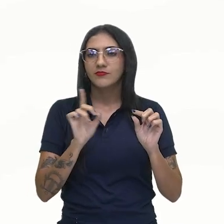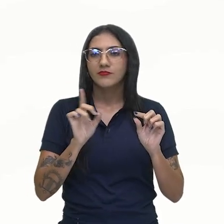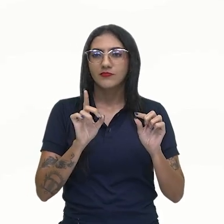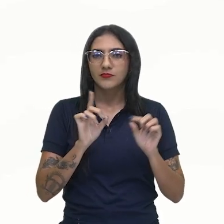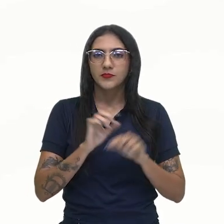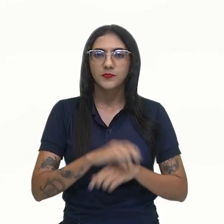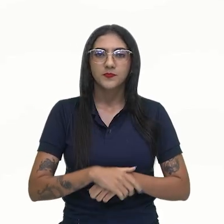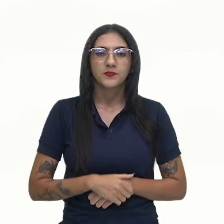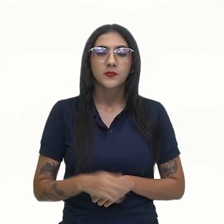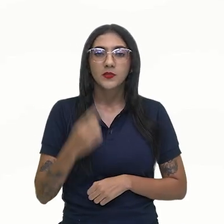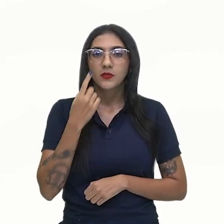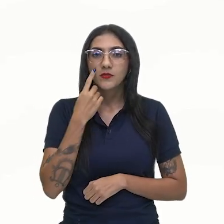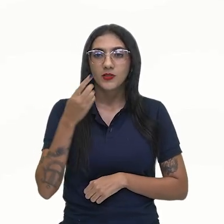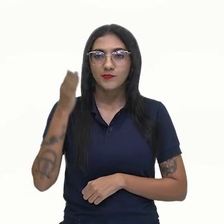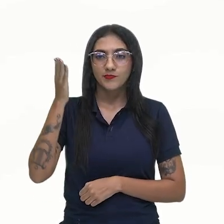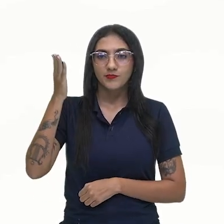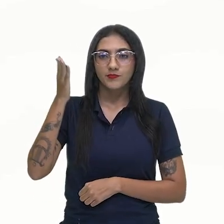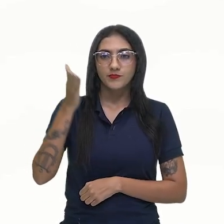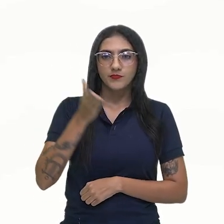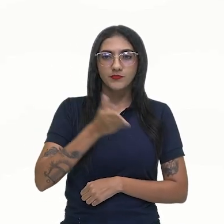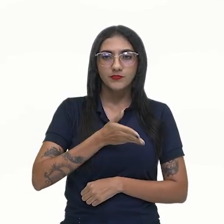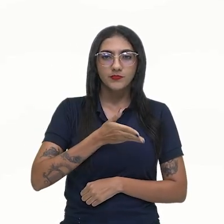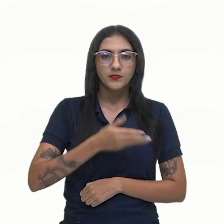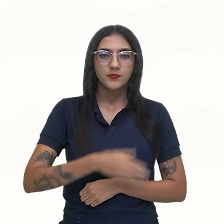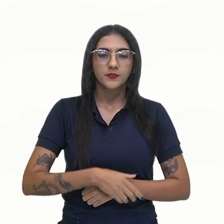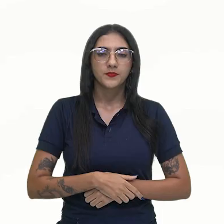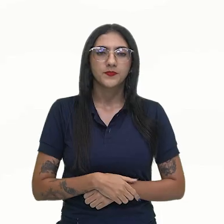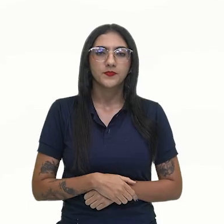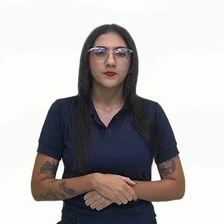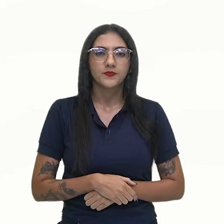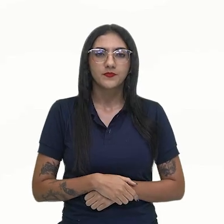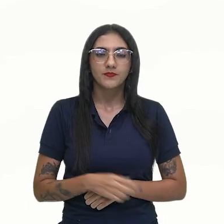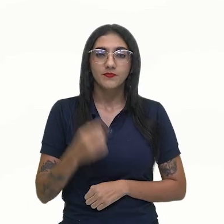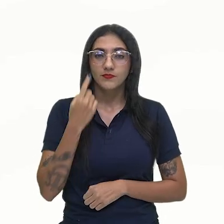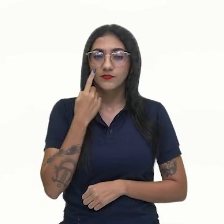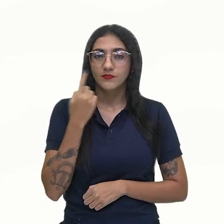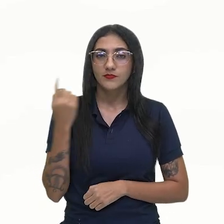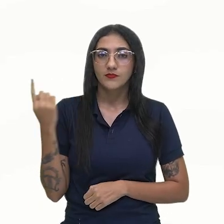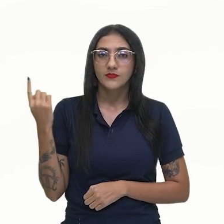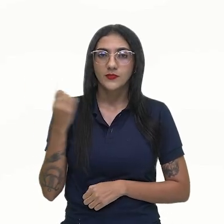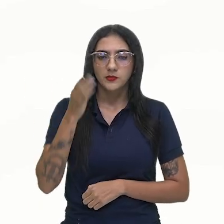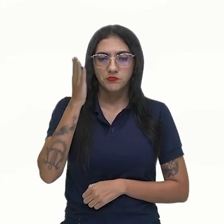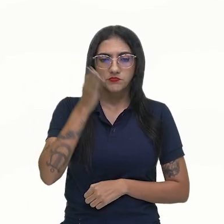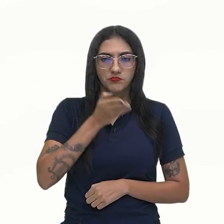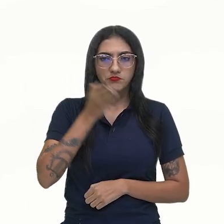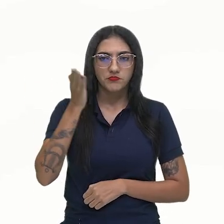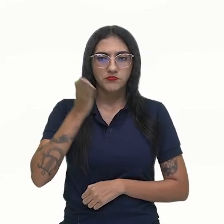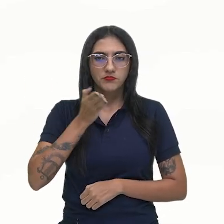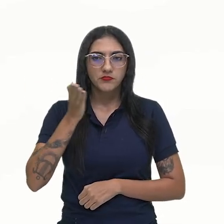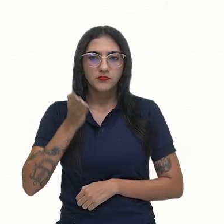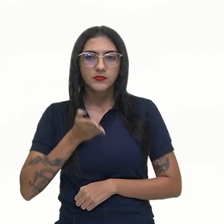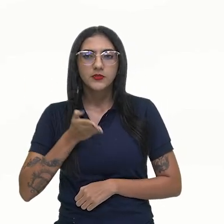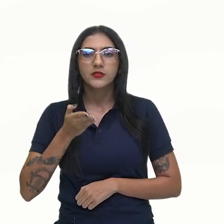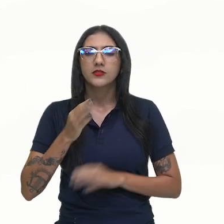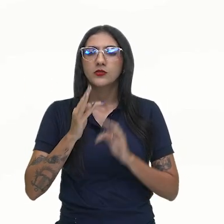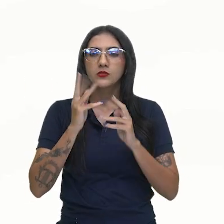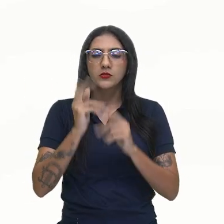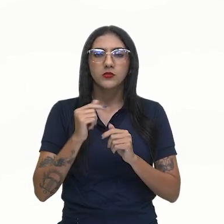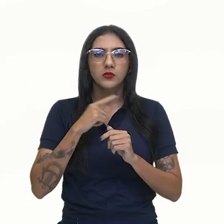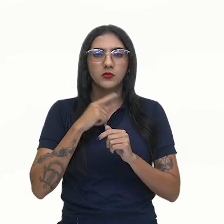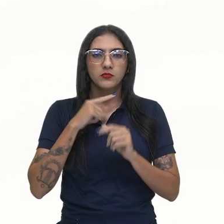como? Na diagonal. Então, a leitura que a gente vai fazer é sempre assim, ó, cortando isso daqui, ó,